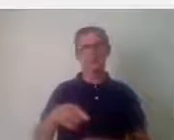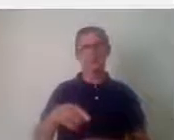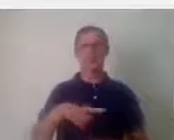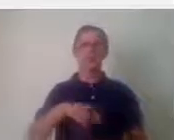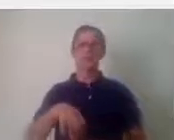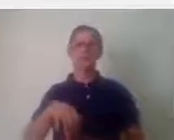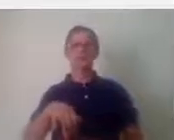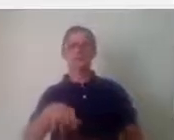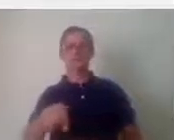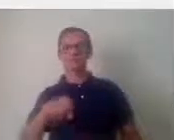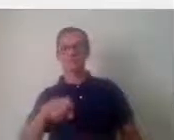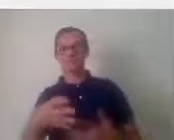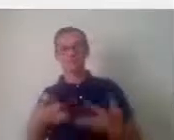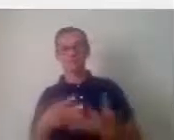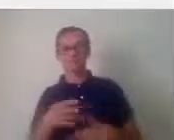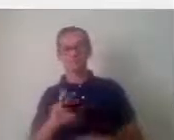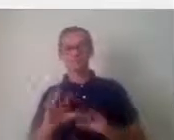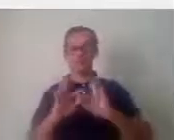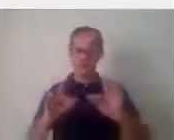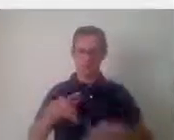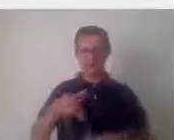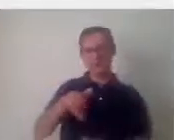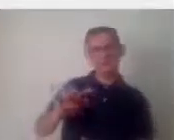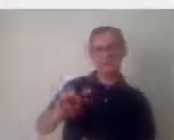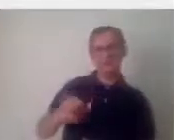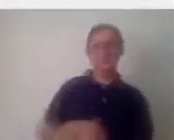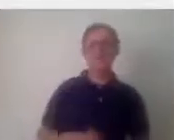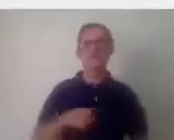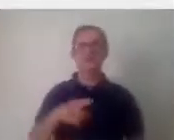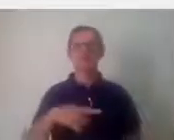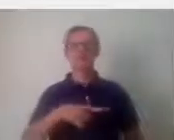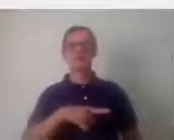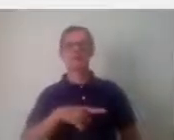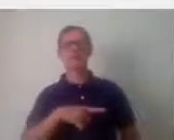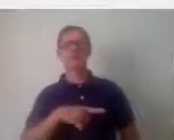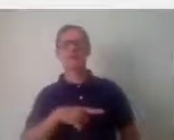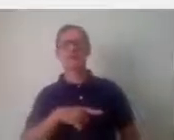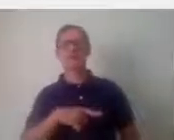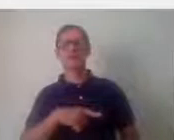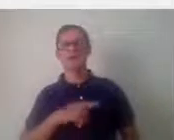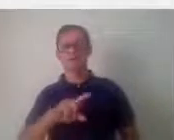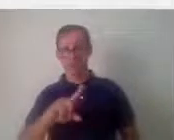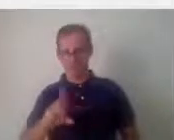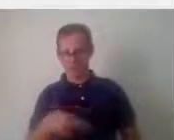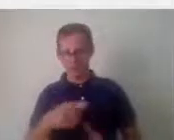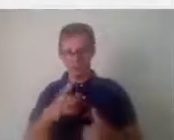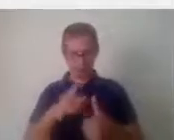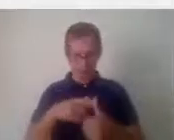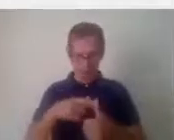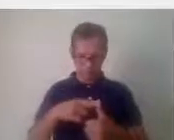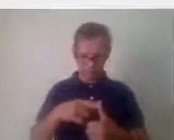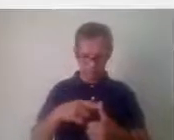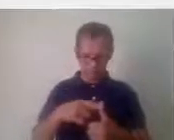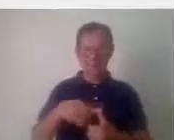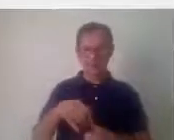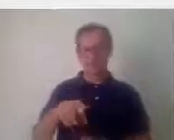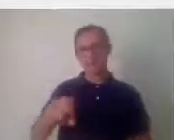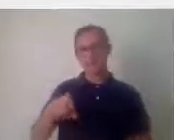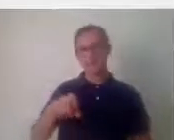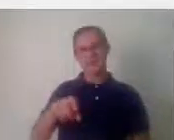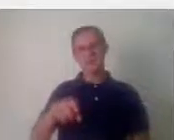estiver entre duas funções de y. Você tem que integrar primeiro em relação a